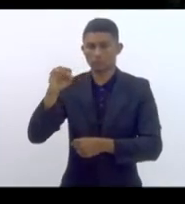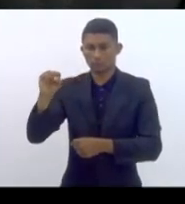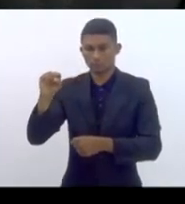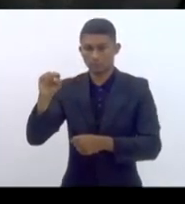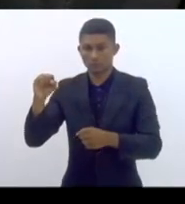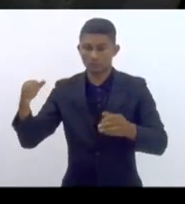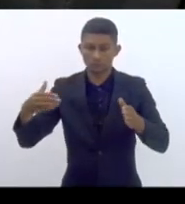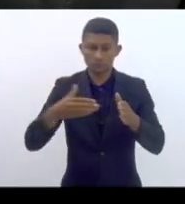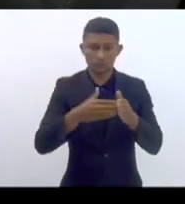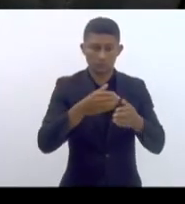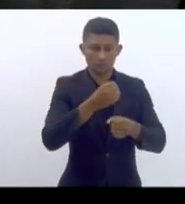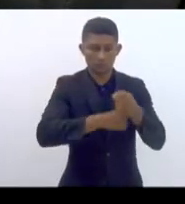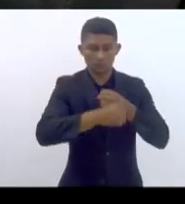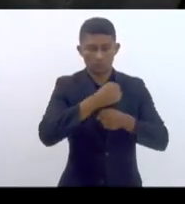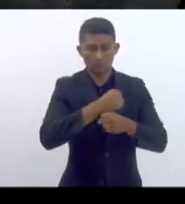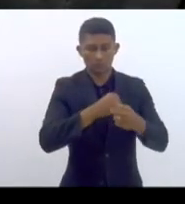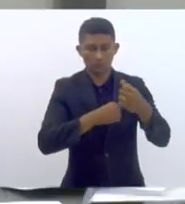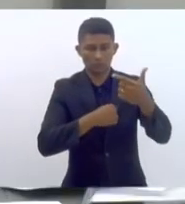é